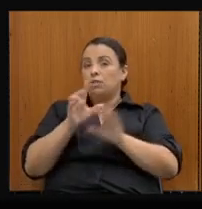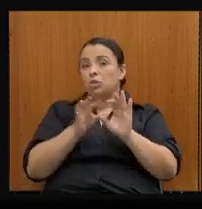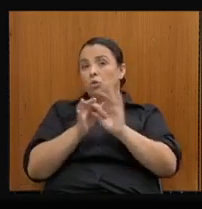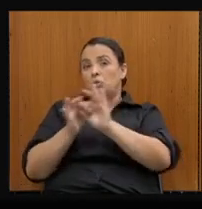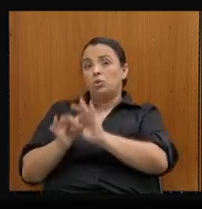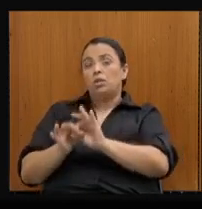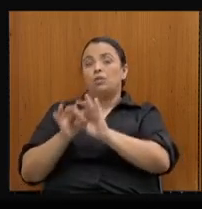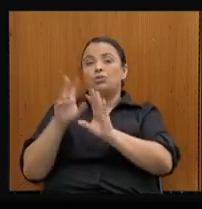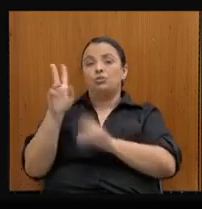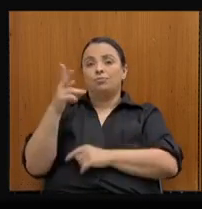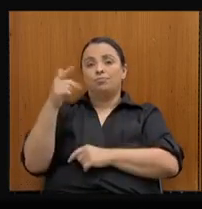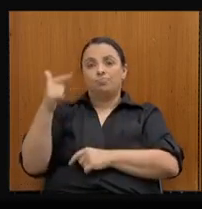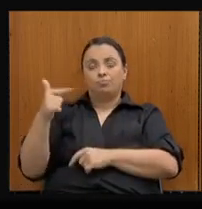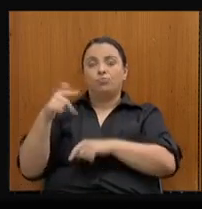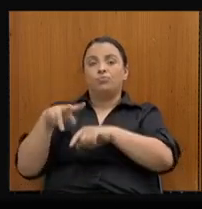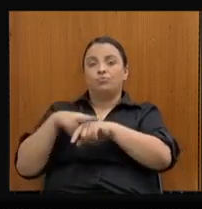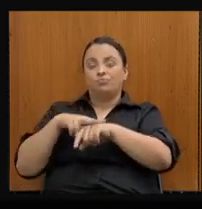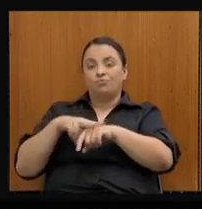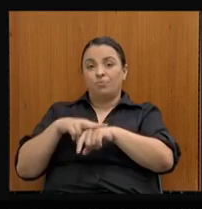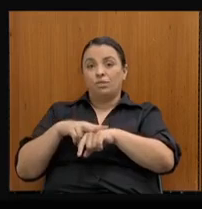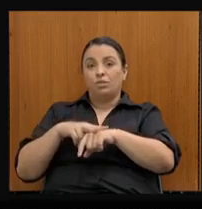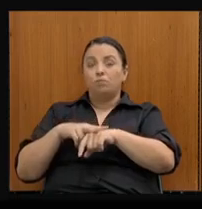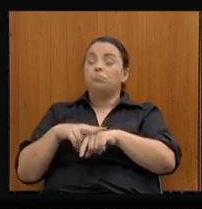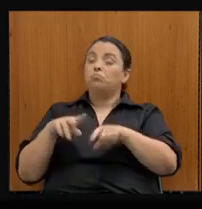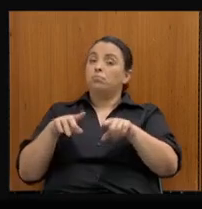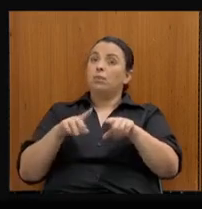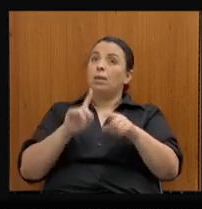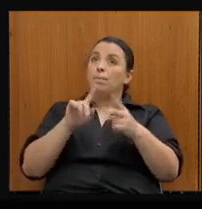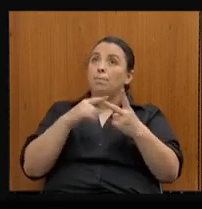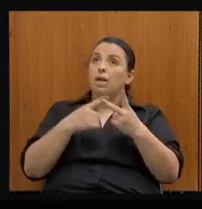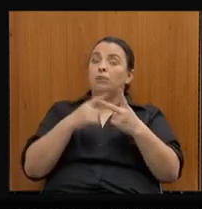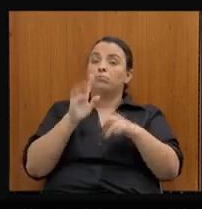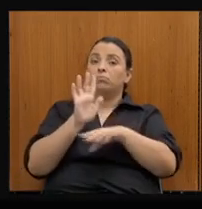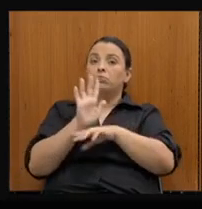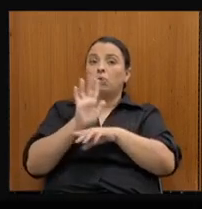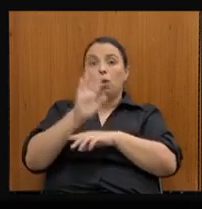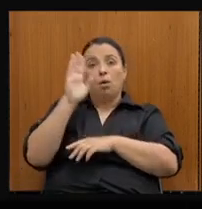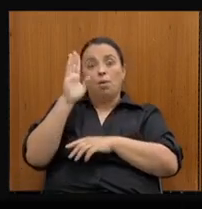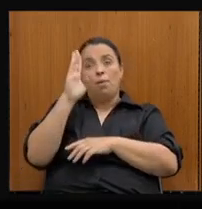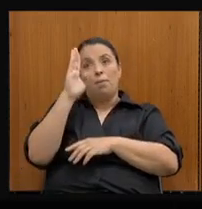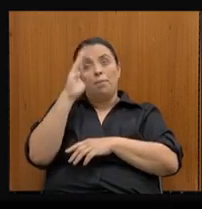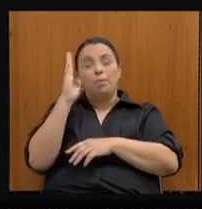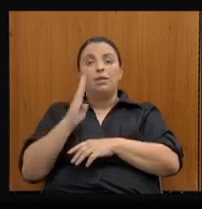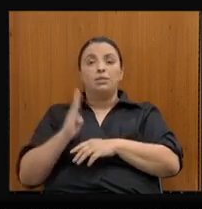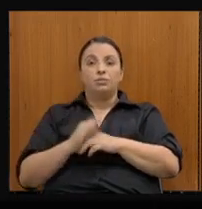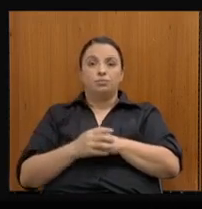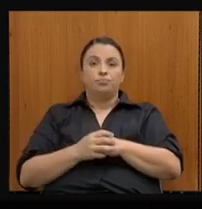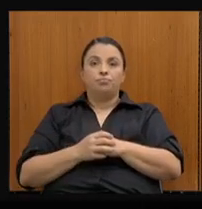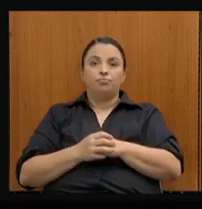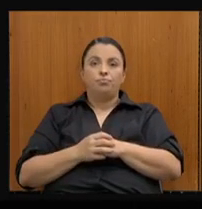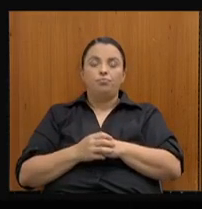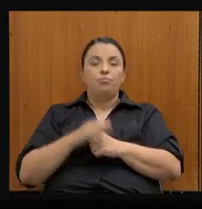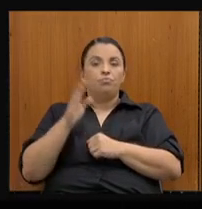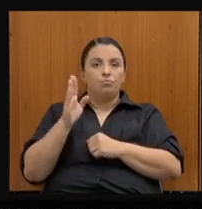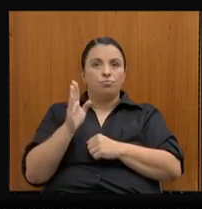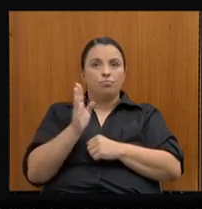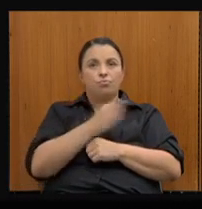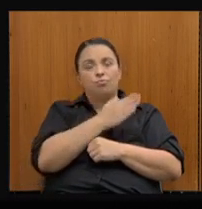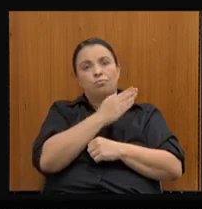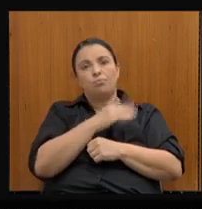contribuir com o Brasil no próximo slide eu não tenho a pretensão